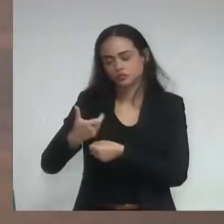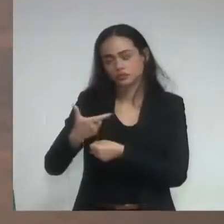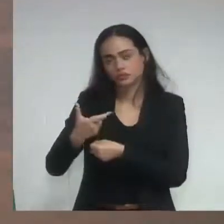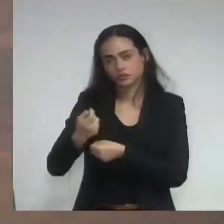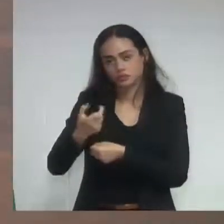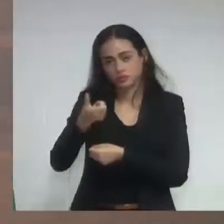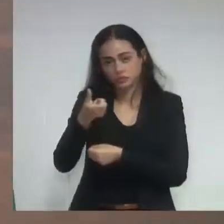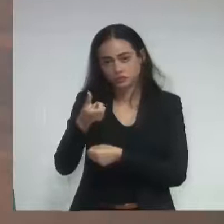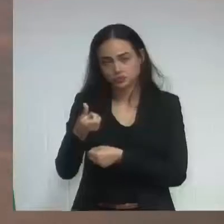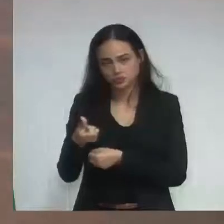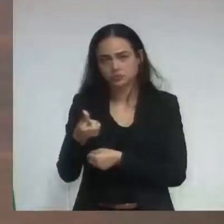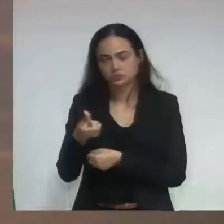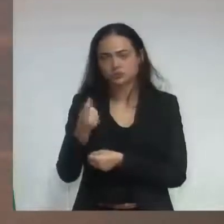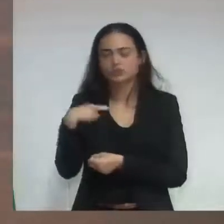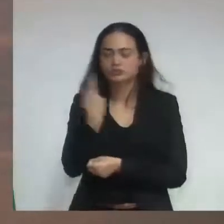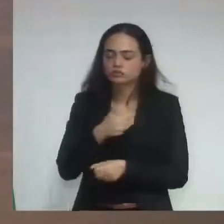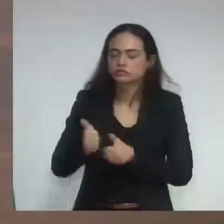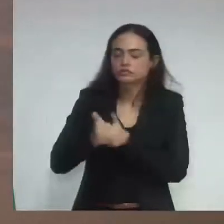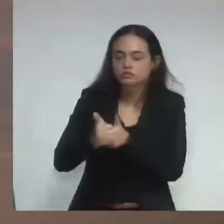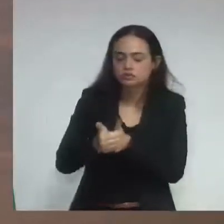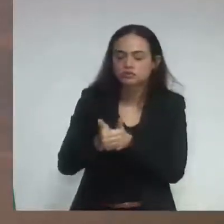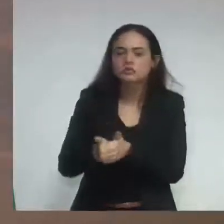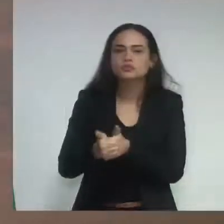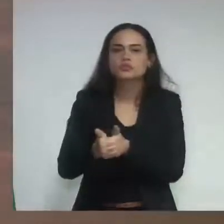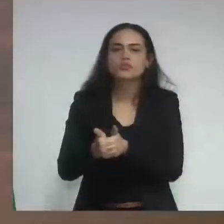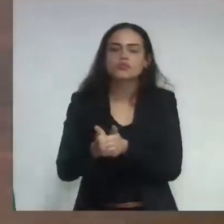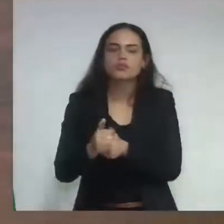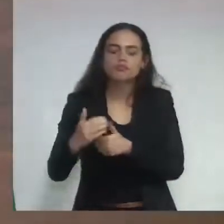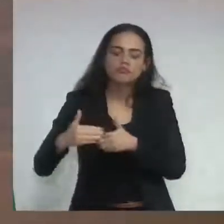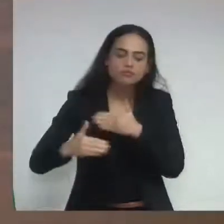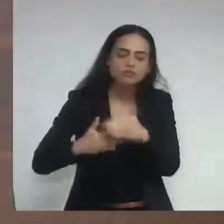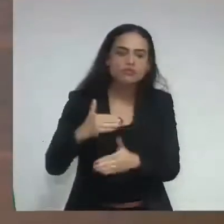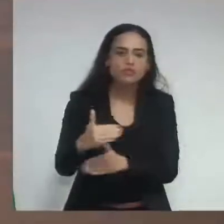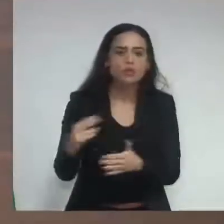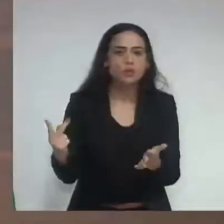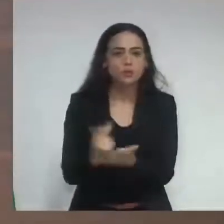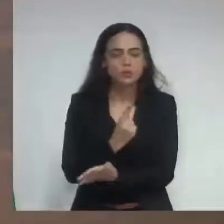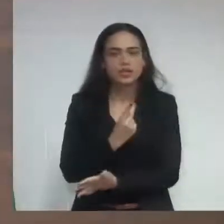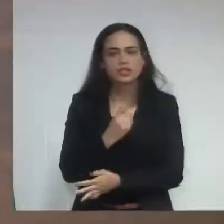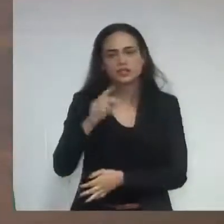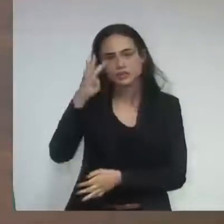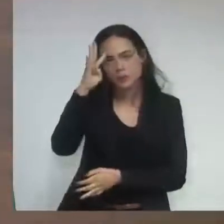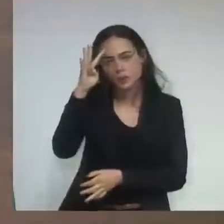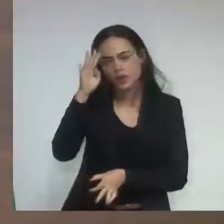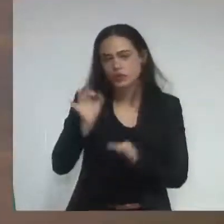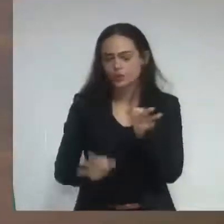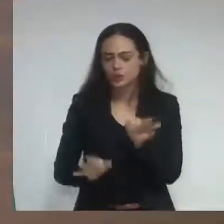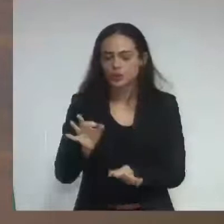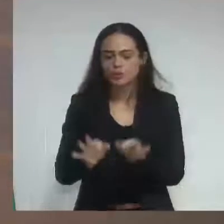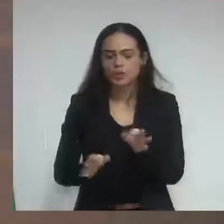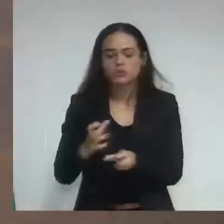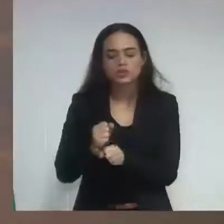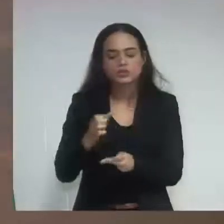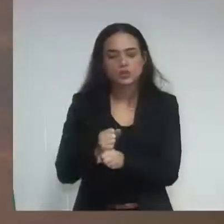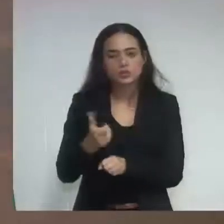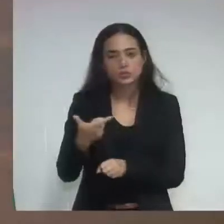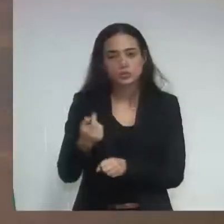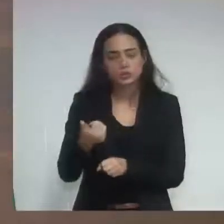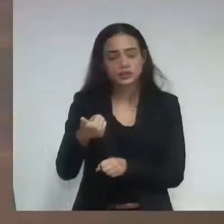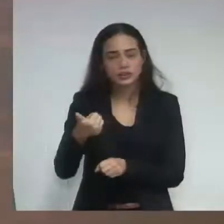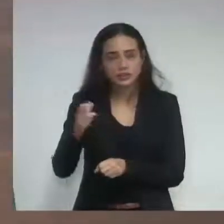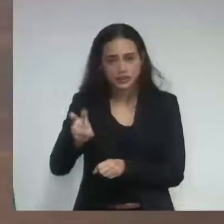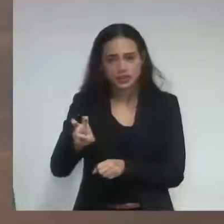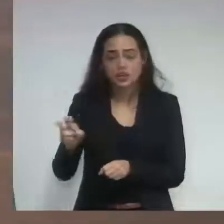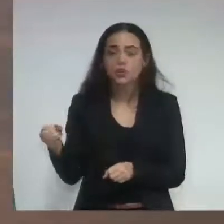Estamos acompanhando, né, vai ter um julgamento na quarta-feira das contas de 2015, que na verdade é um novo julgamento, é